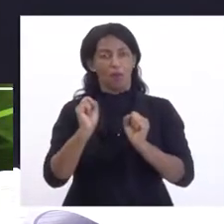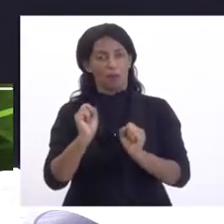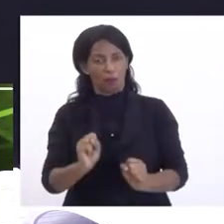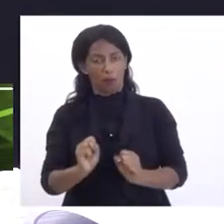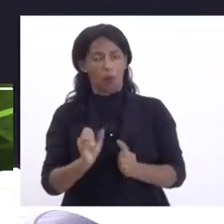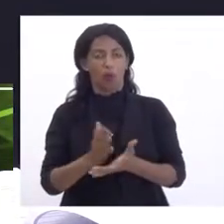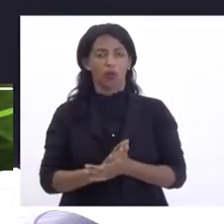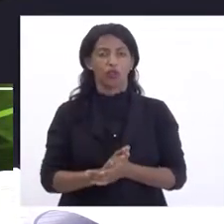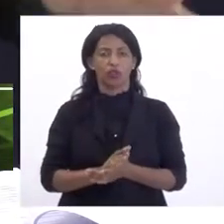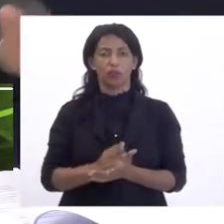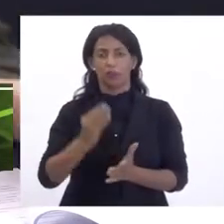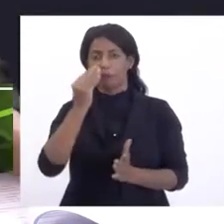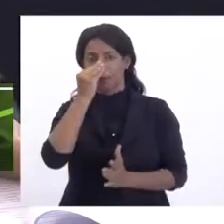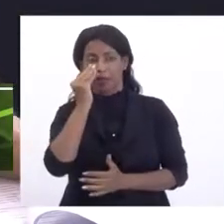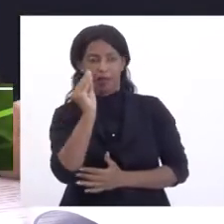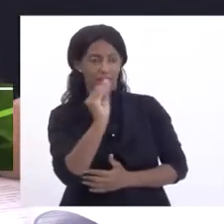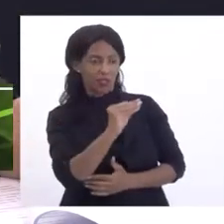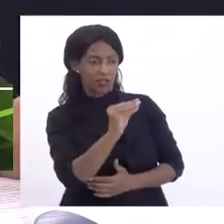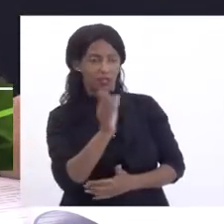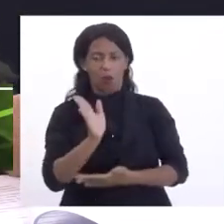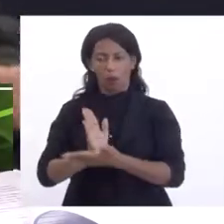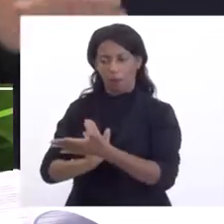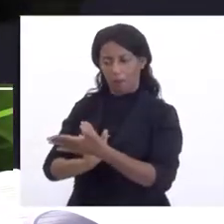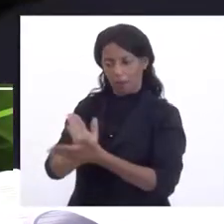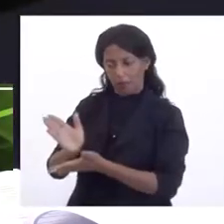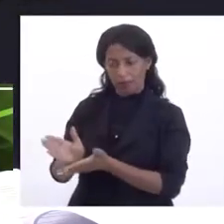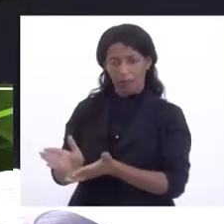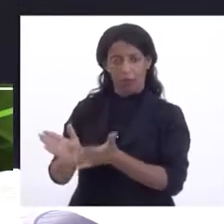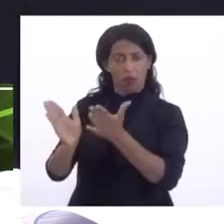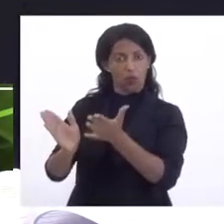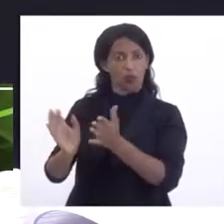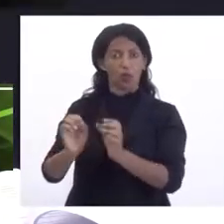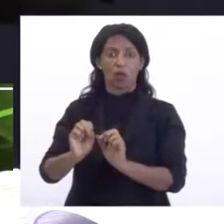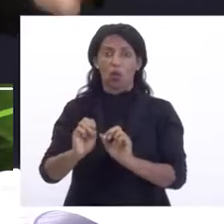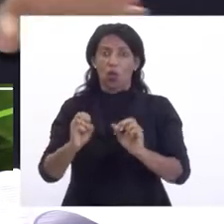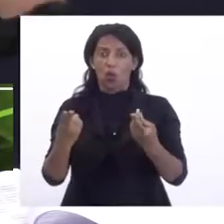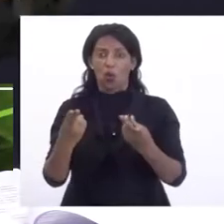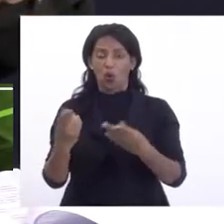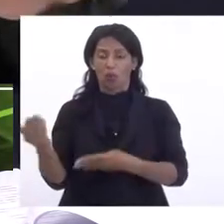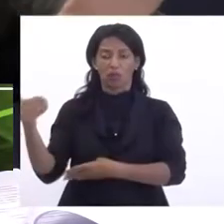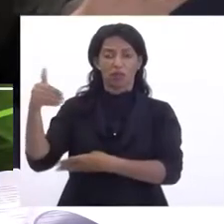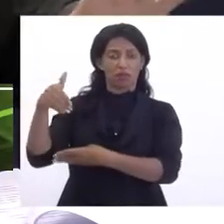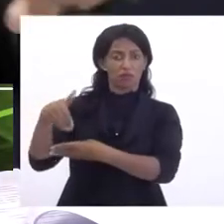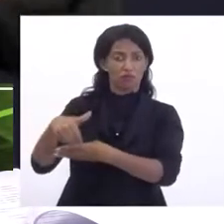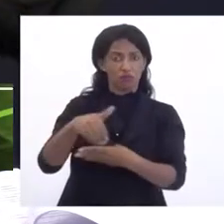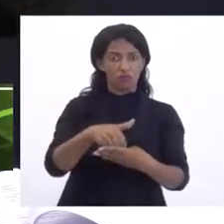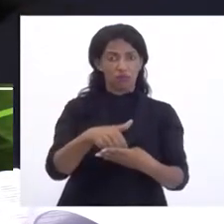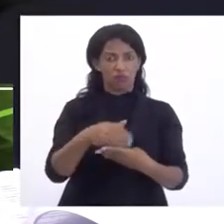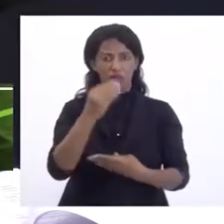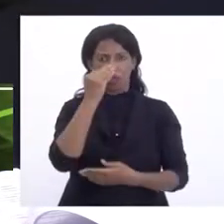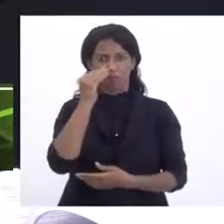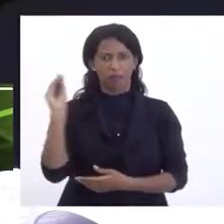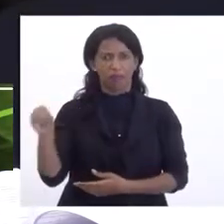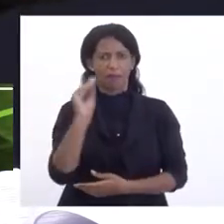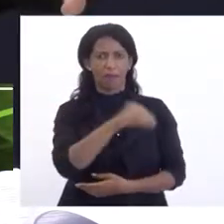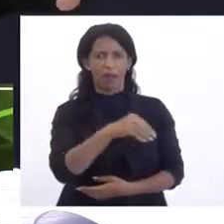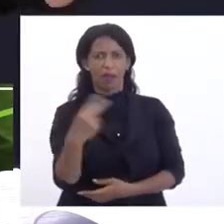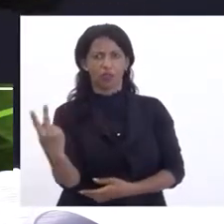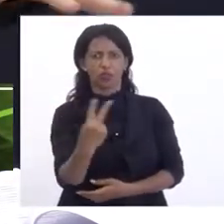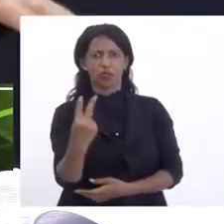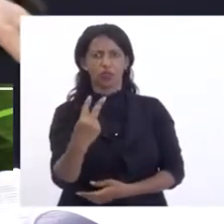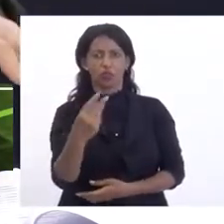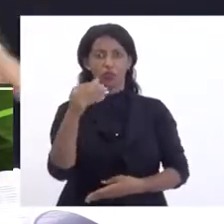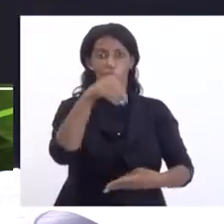para rejeitar uma e aprovar a outra, né? Ou pode-se votar para rejeitar as duas. São duas votações